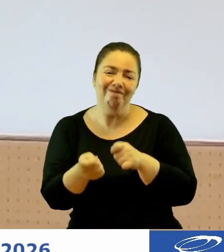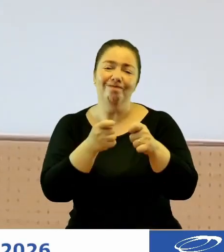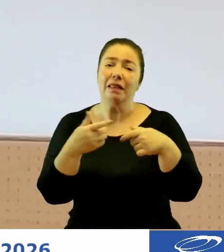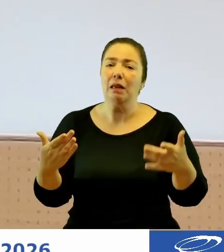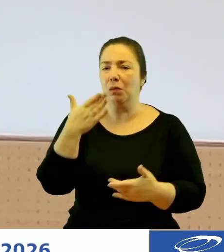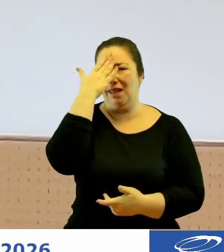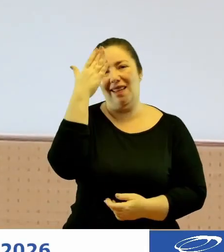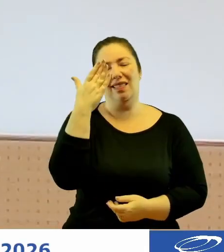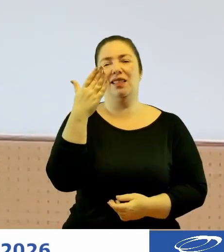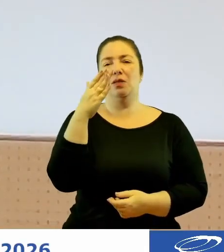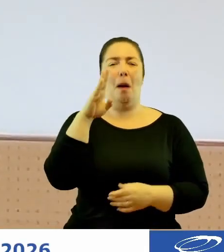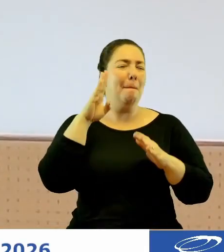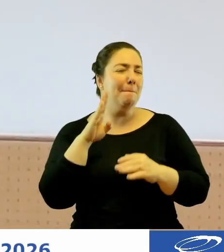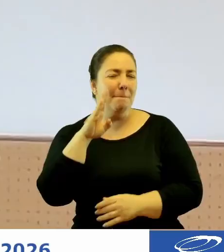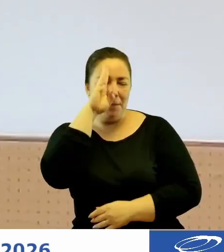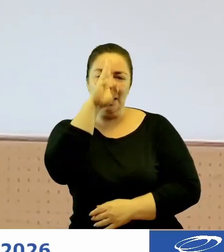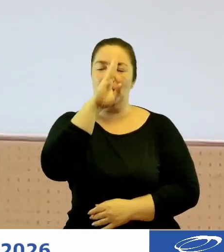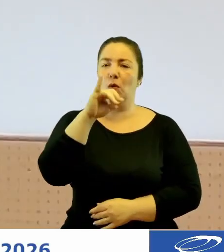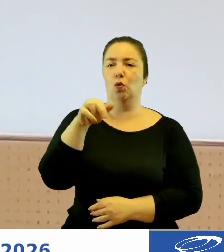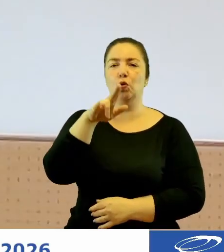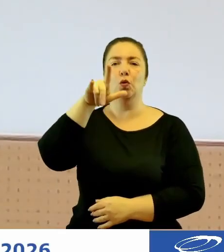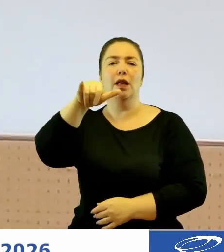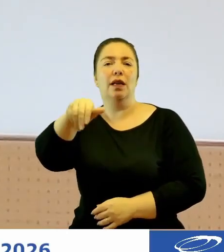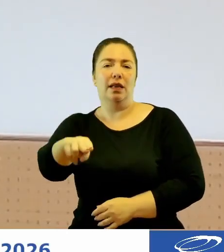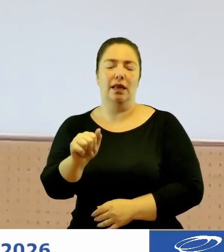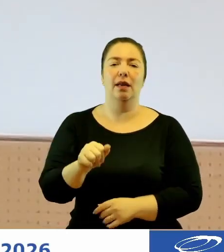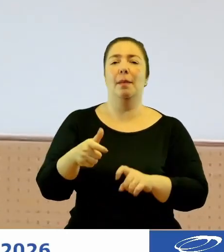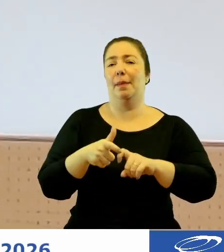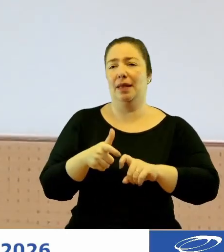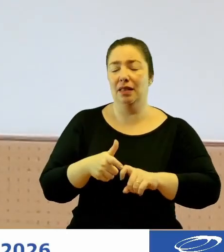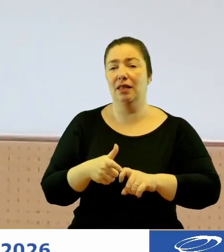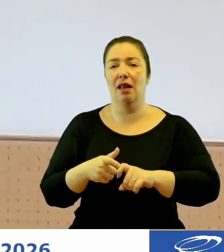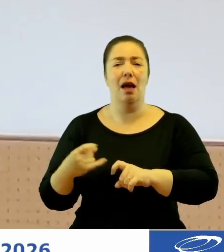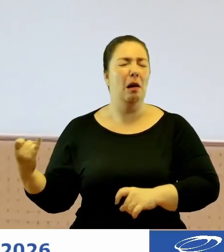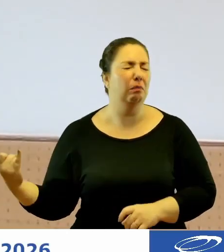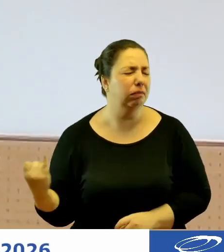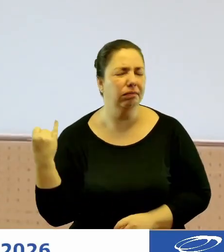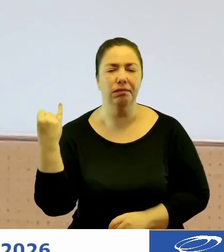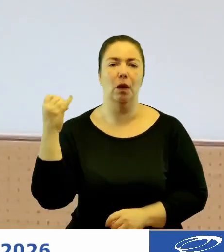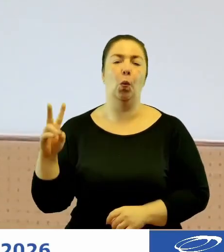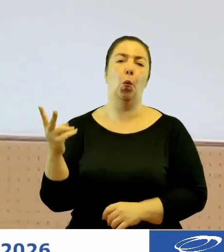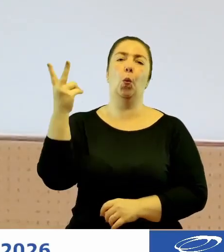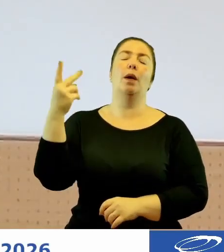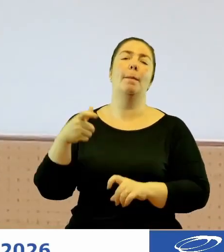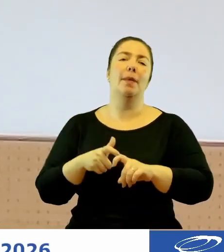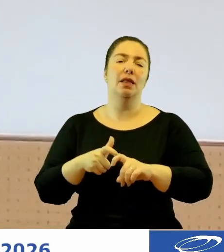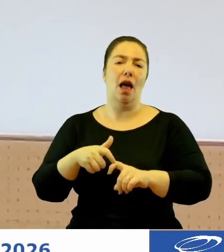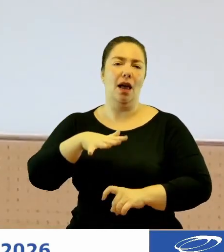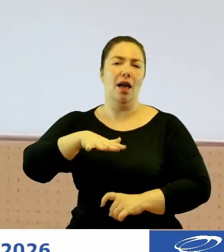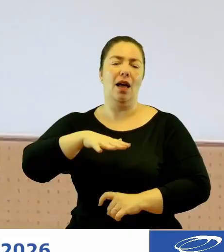amiga, a doutora Juliana Arruda de Matos, uma grande e importantíssima médica nessa área de